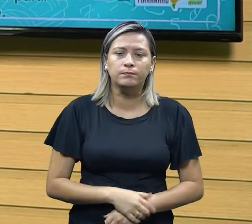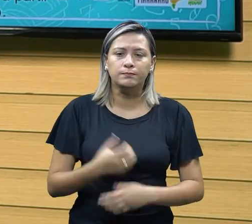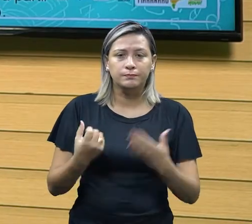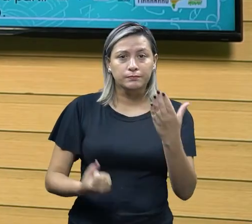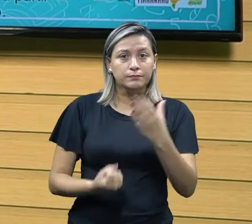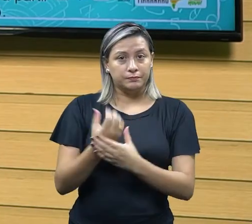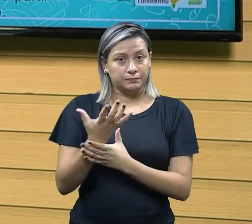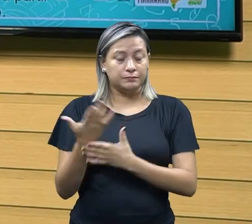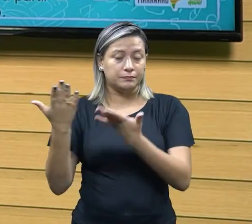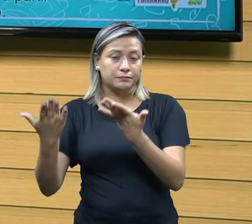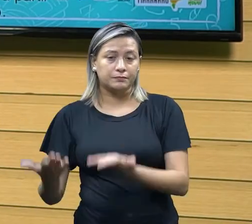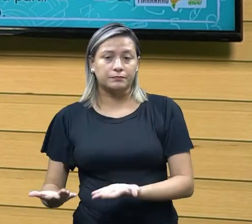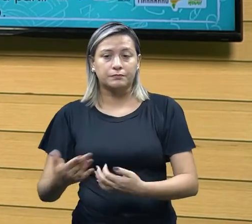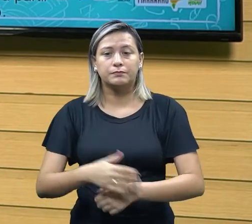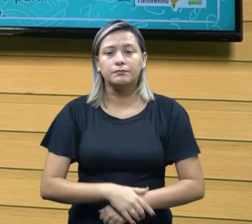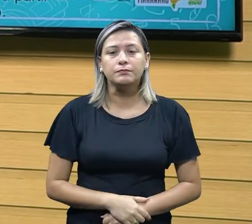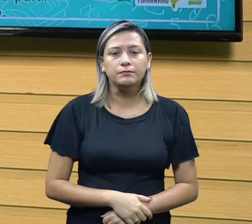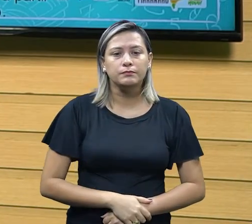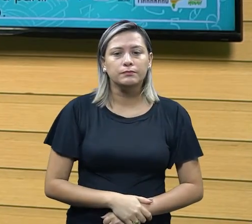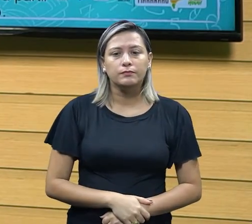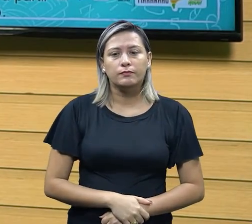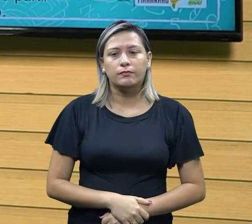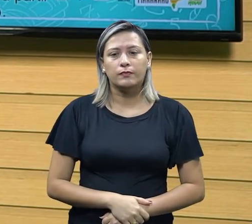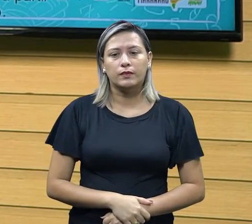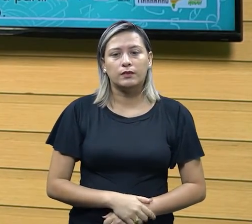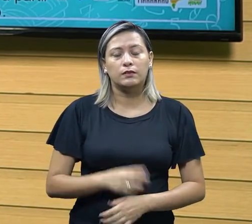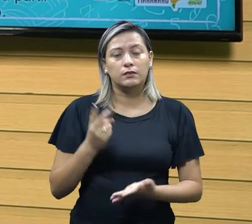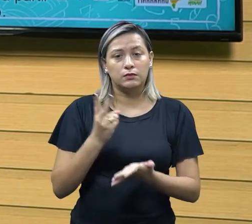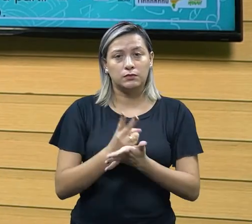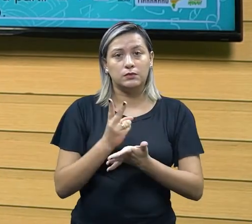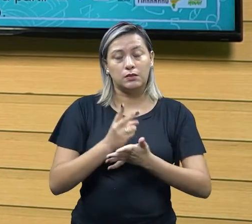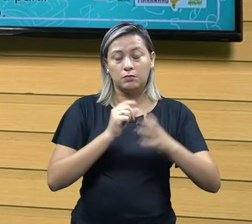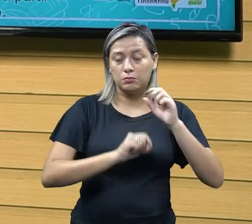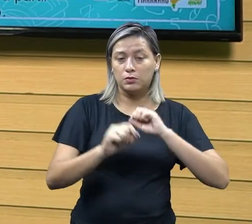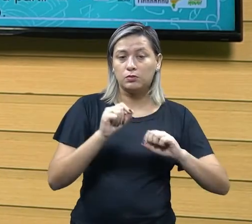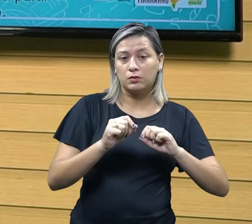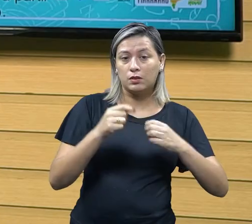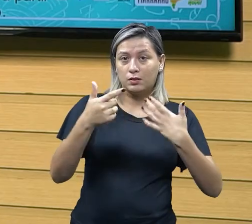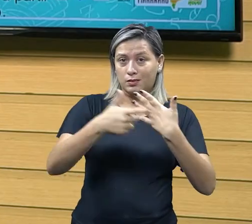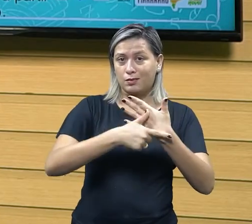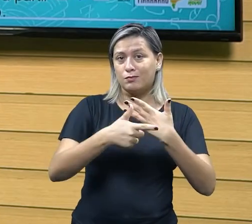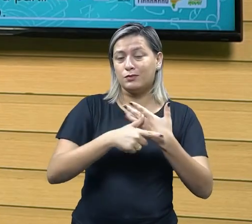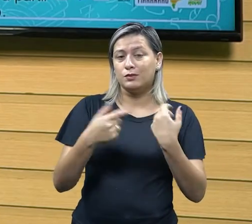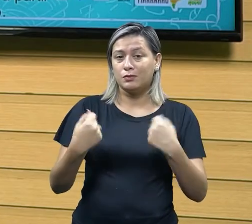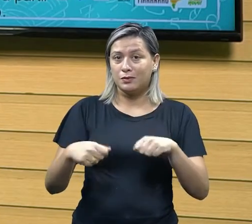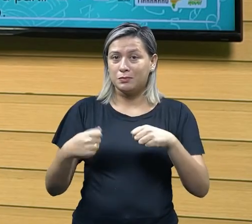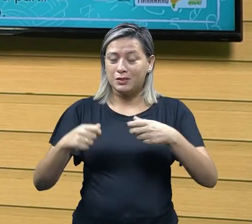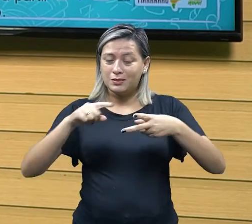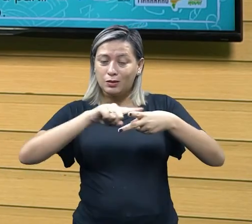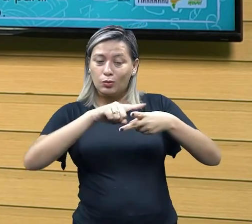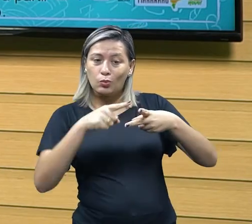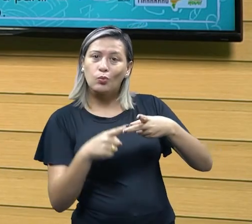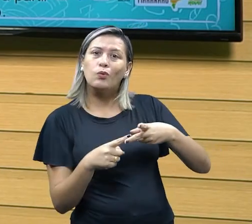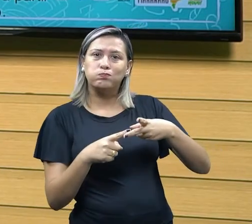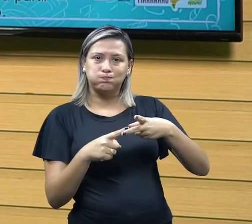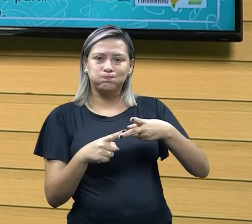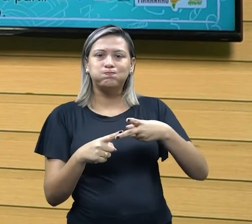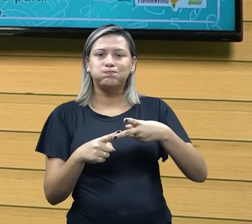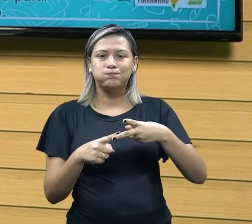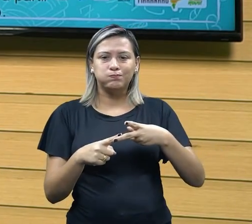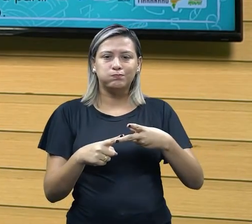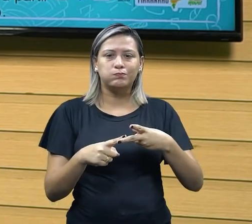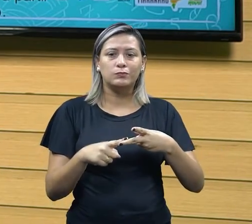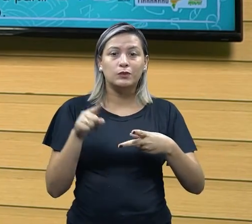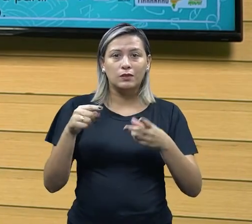ó. Toda vez que você for selecionar esta função que precisa do ângulo, que precisa da abertura,